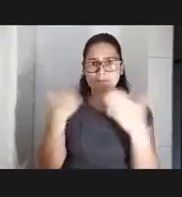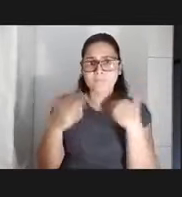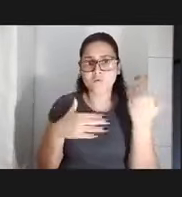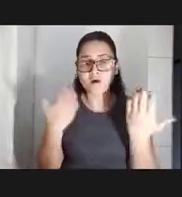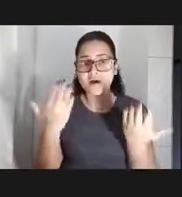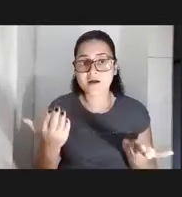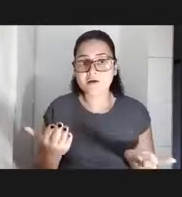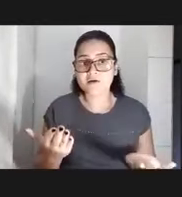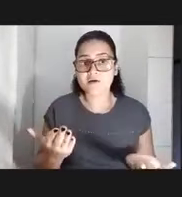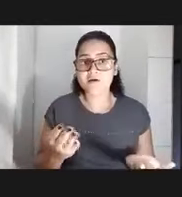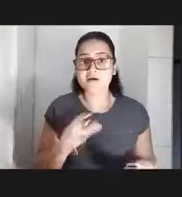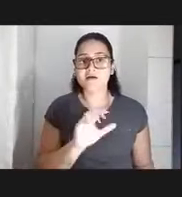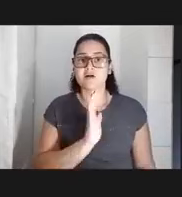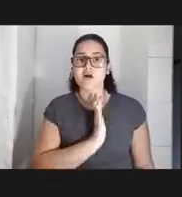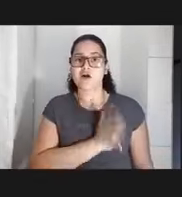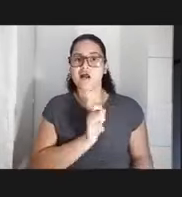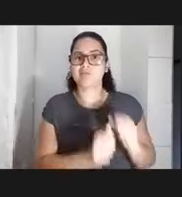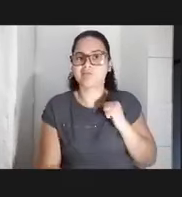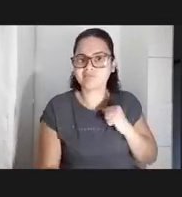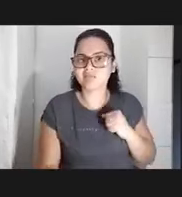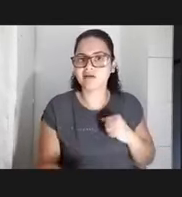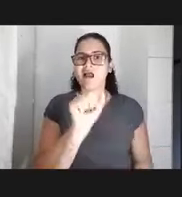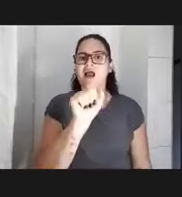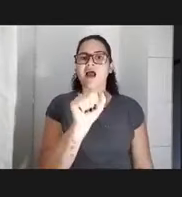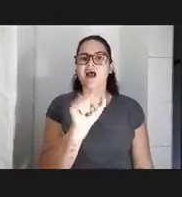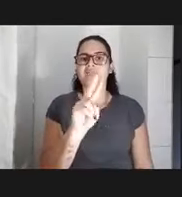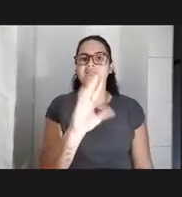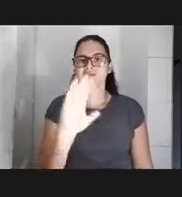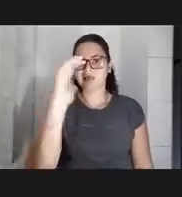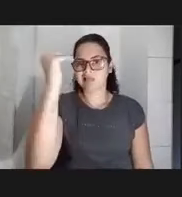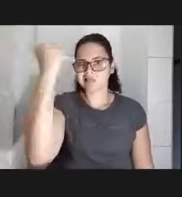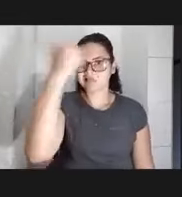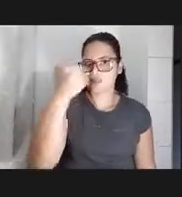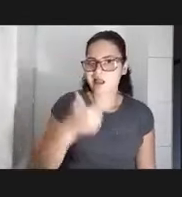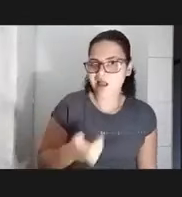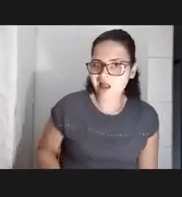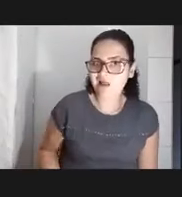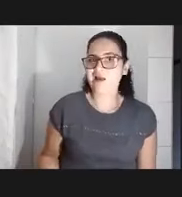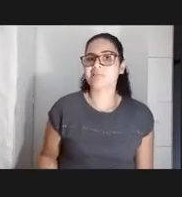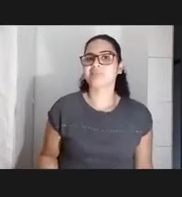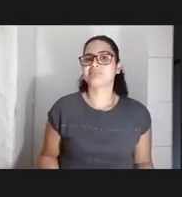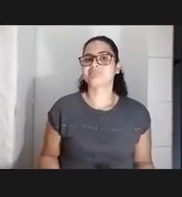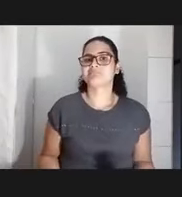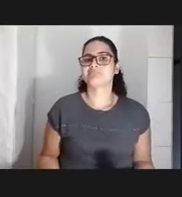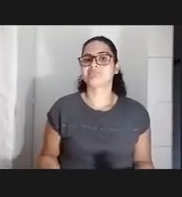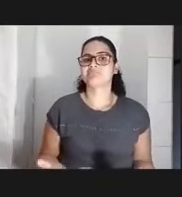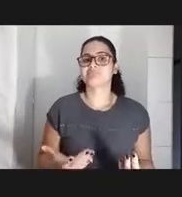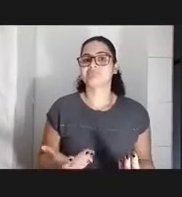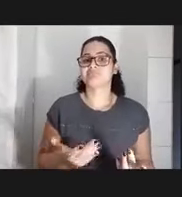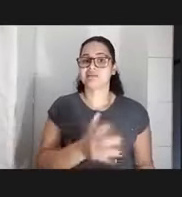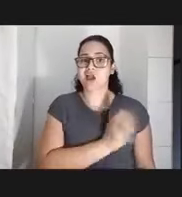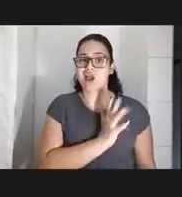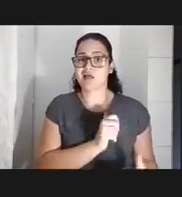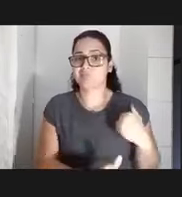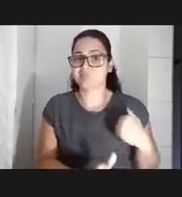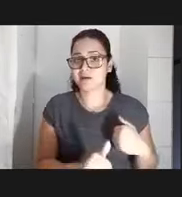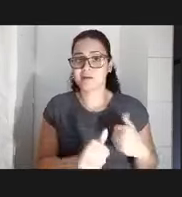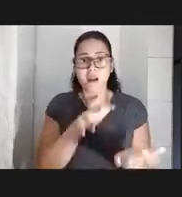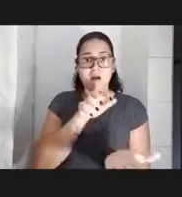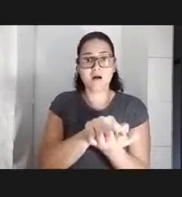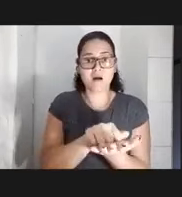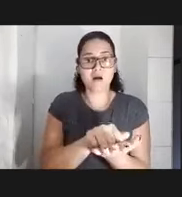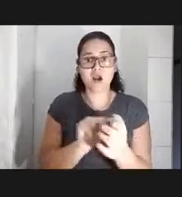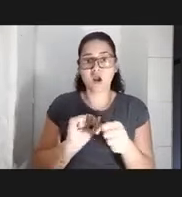AVC, com doenças de problemas vasculares, infarto, e que não foi notificado como Covid, porque não deu